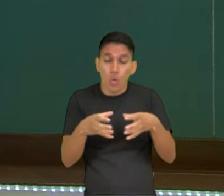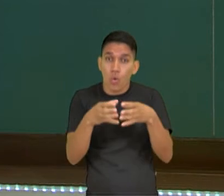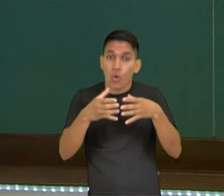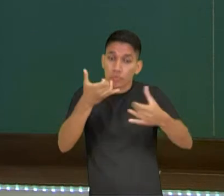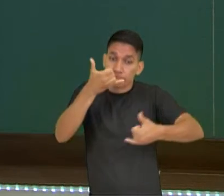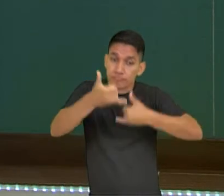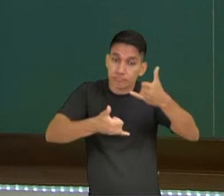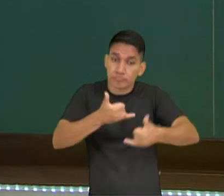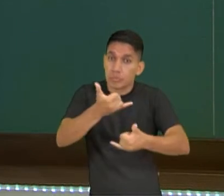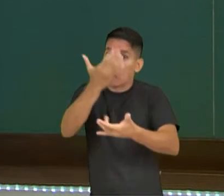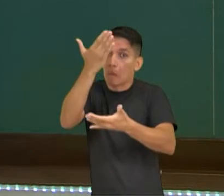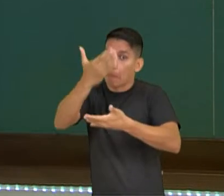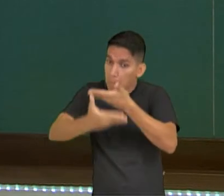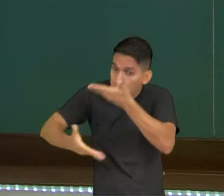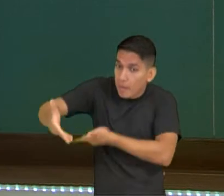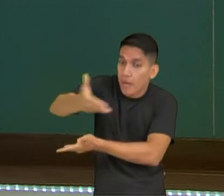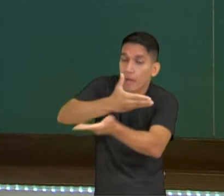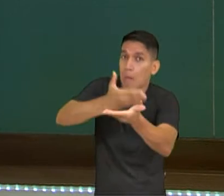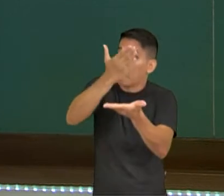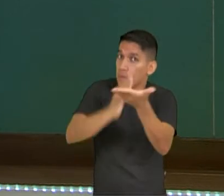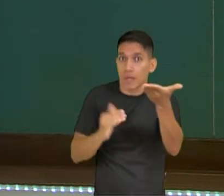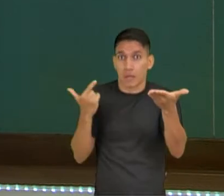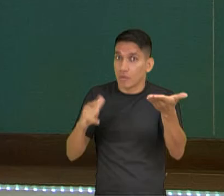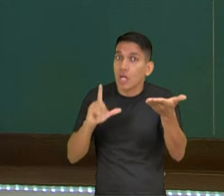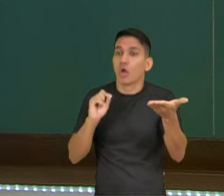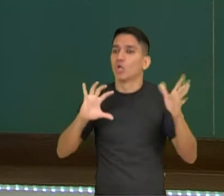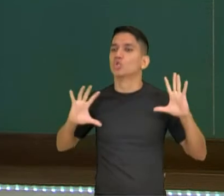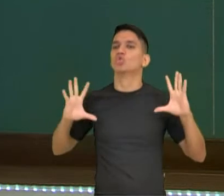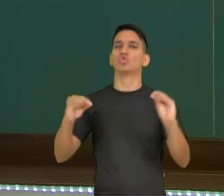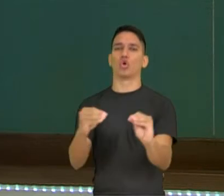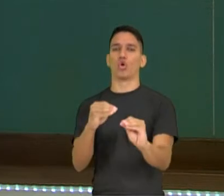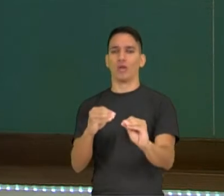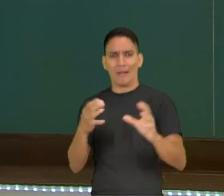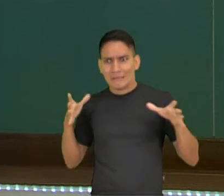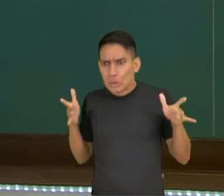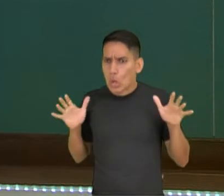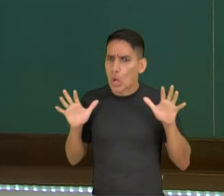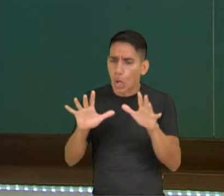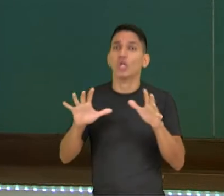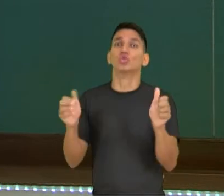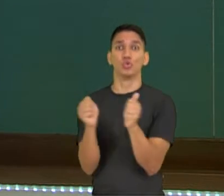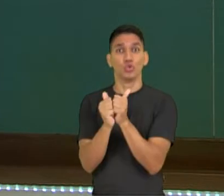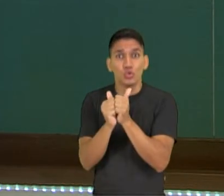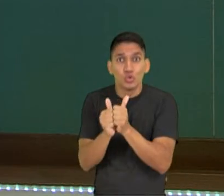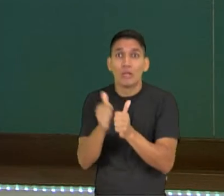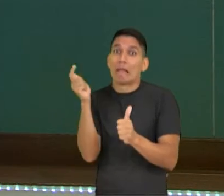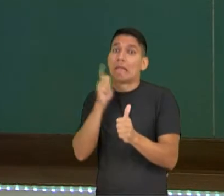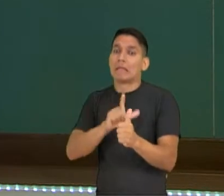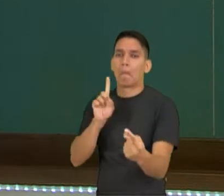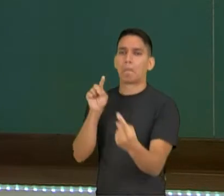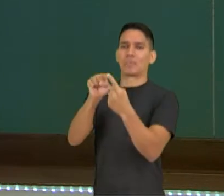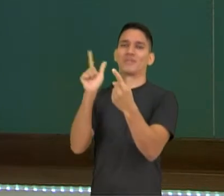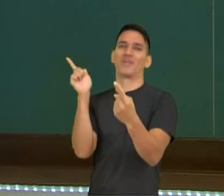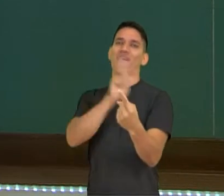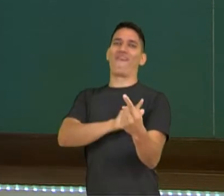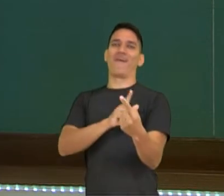perdedores como todos jogam para superar um desafio em comum. Então todo mundo vai jogar junto para tentar superar aquele desafio.